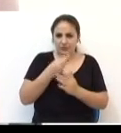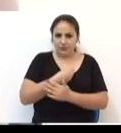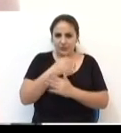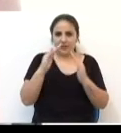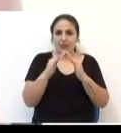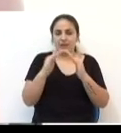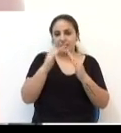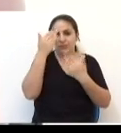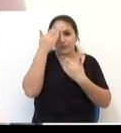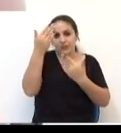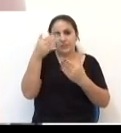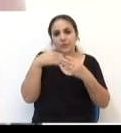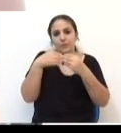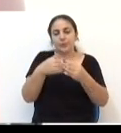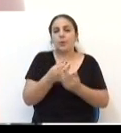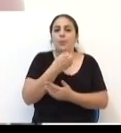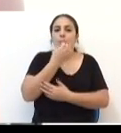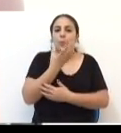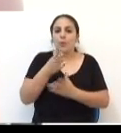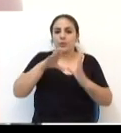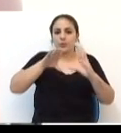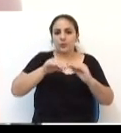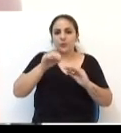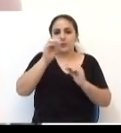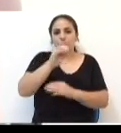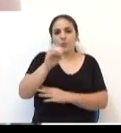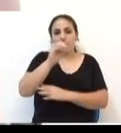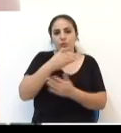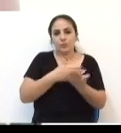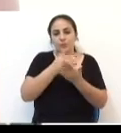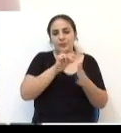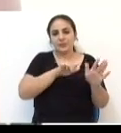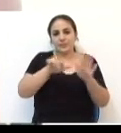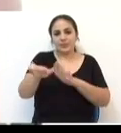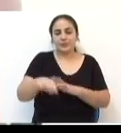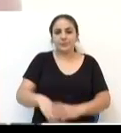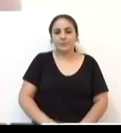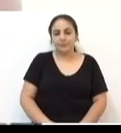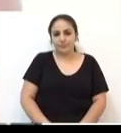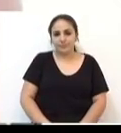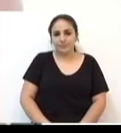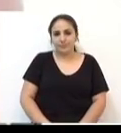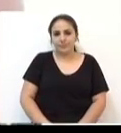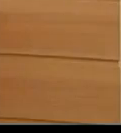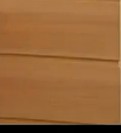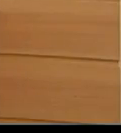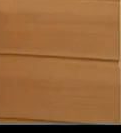que está em casa, a gente também agradece a companhia. Uma boa noite e um ótimo início de semana.